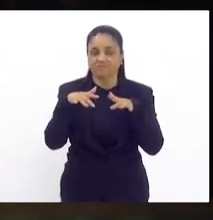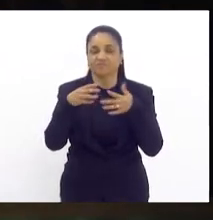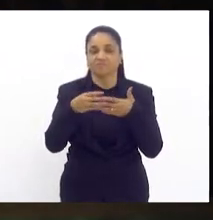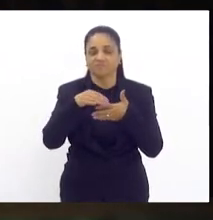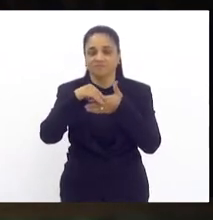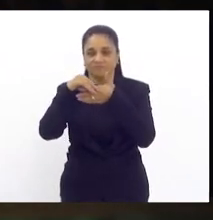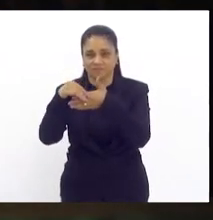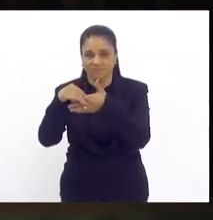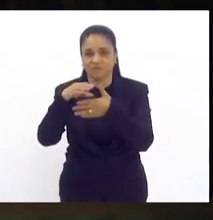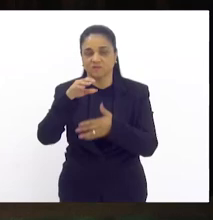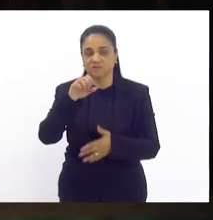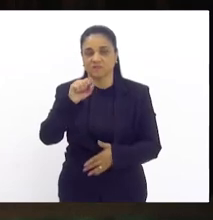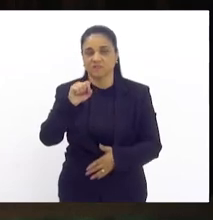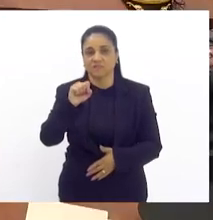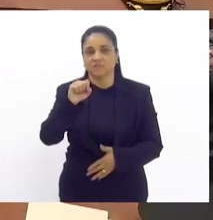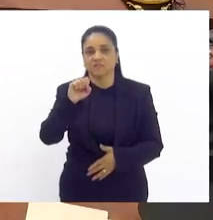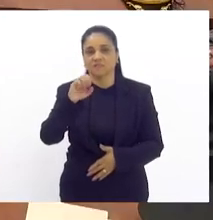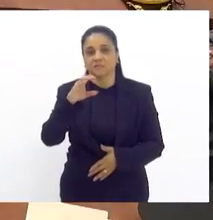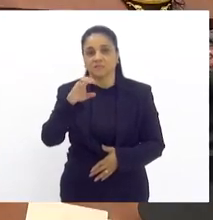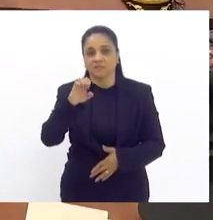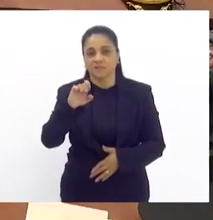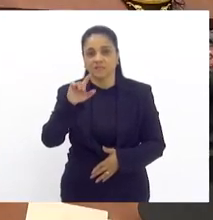cerimonial. Muito obrigada.